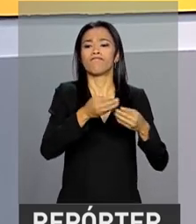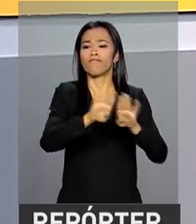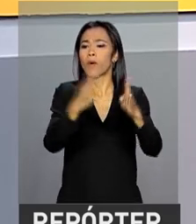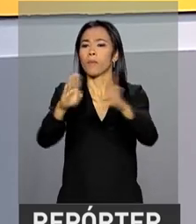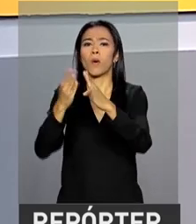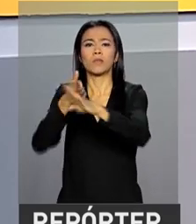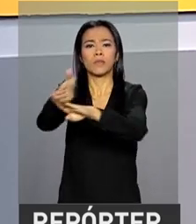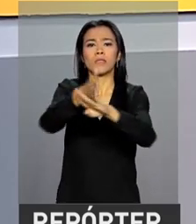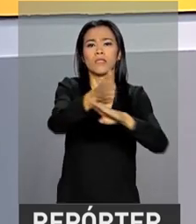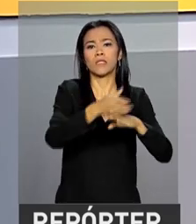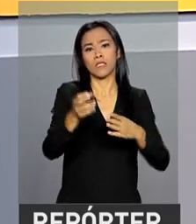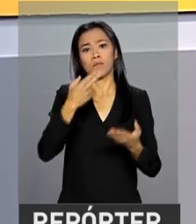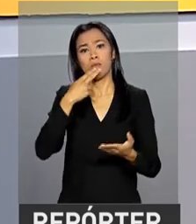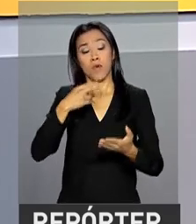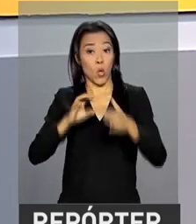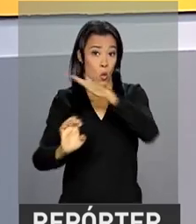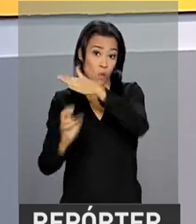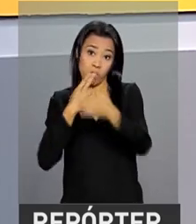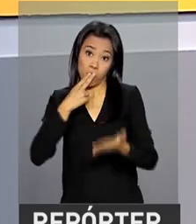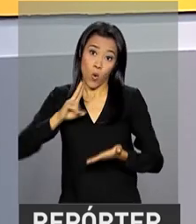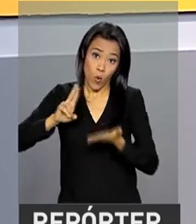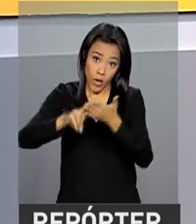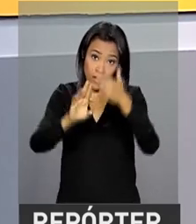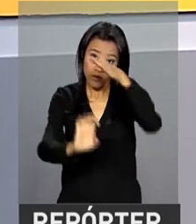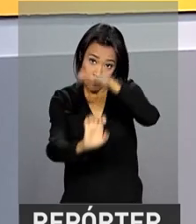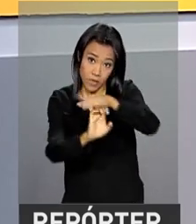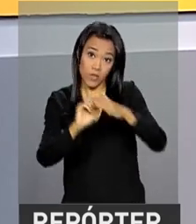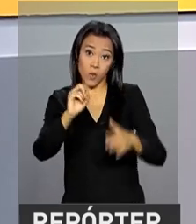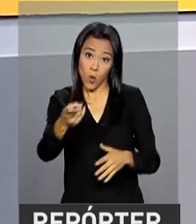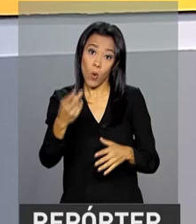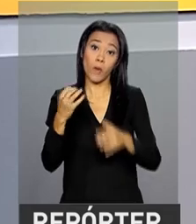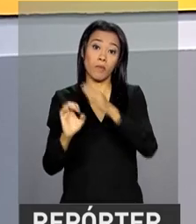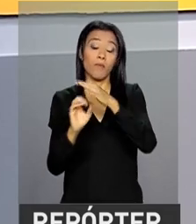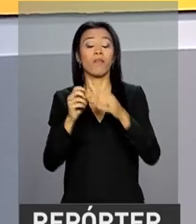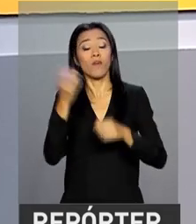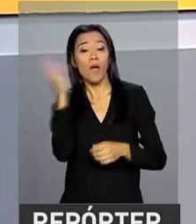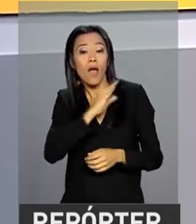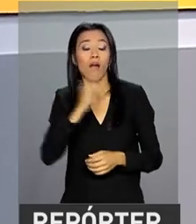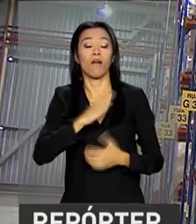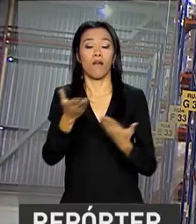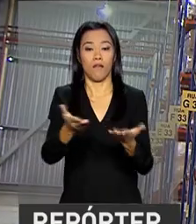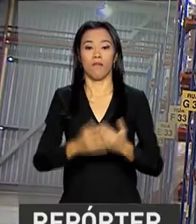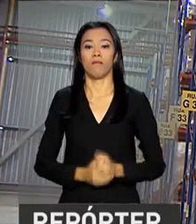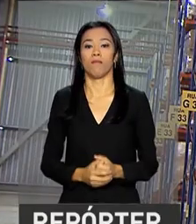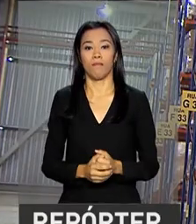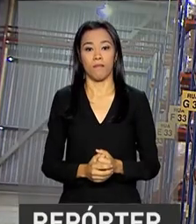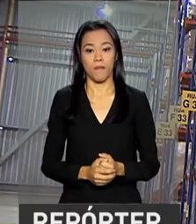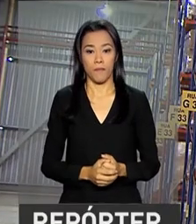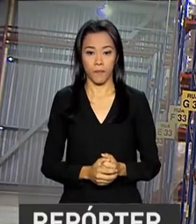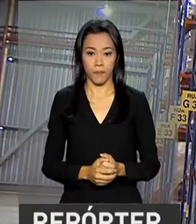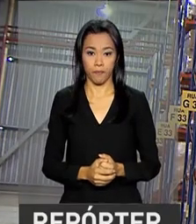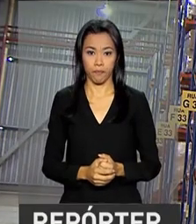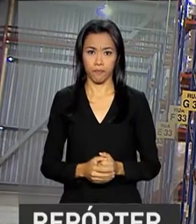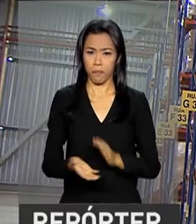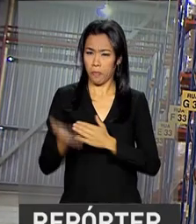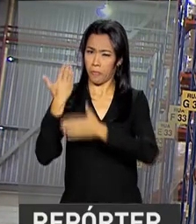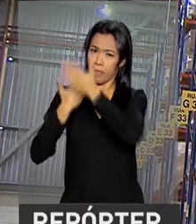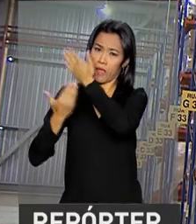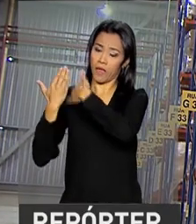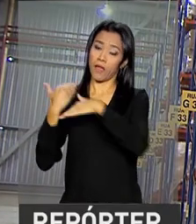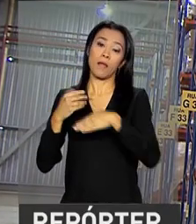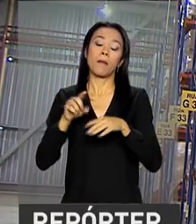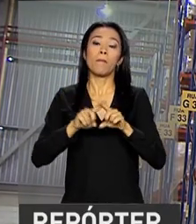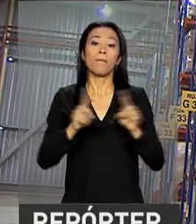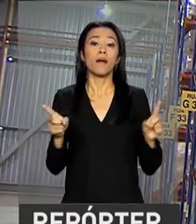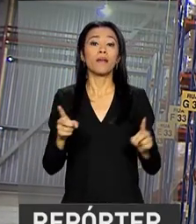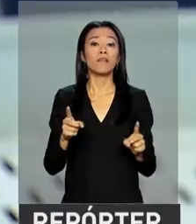correios ou por empresas de transporte expresso ficou mais fácil e rápido no passado mais da metade